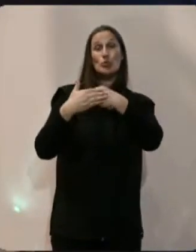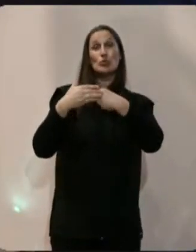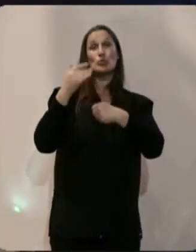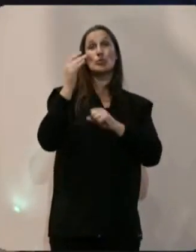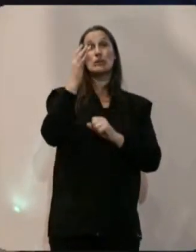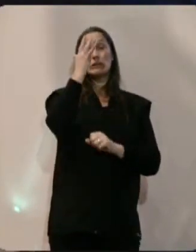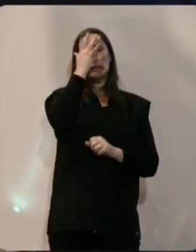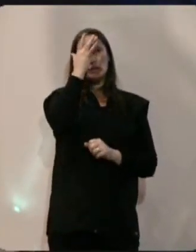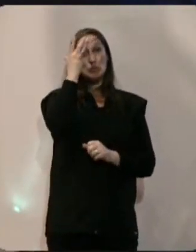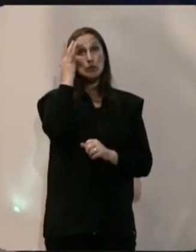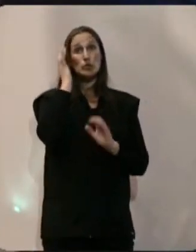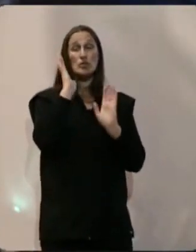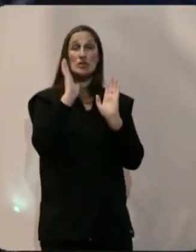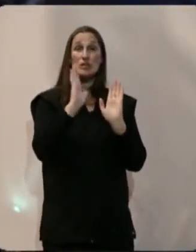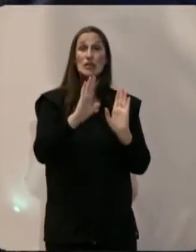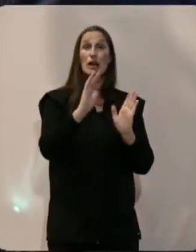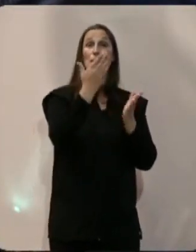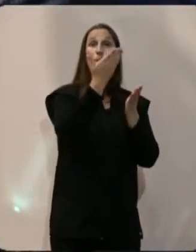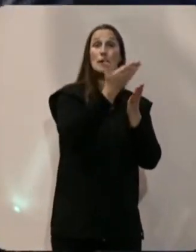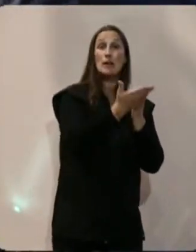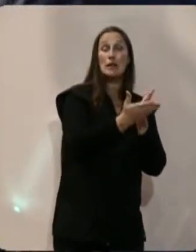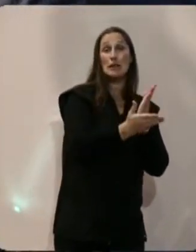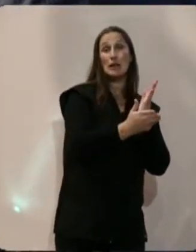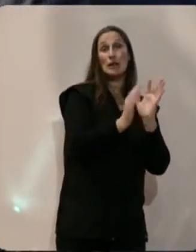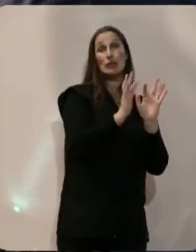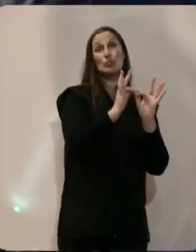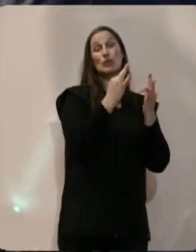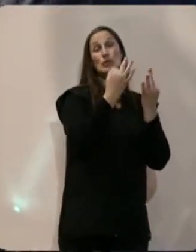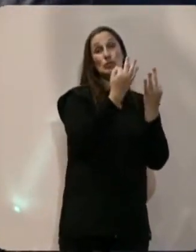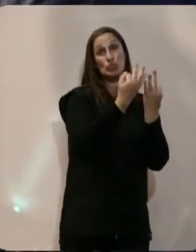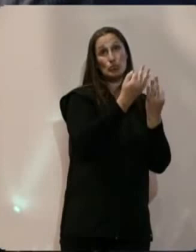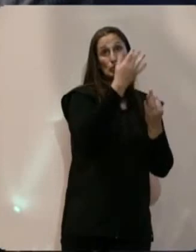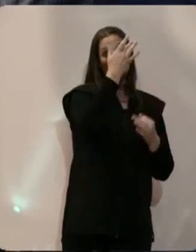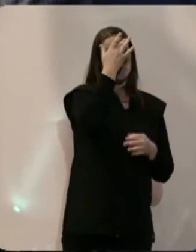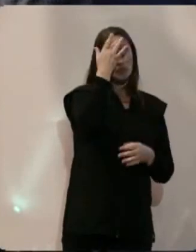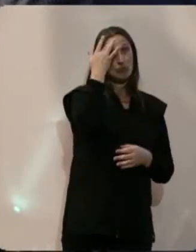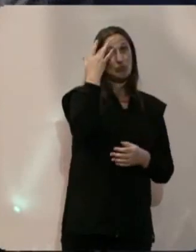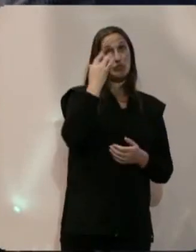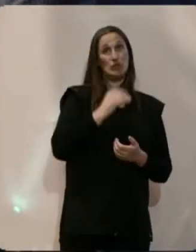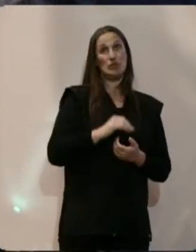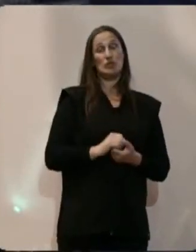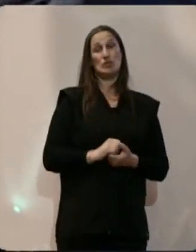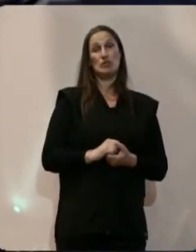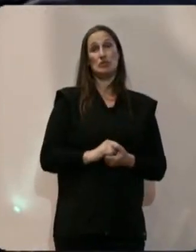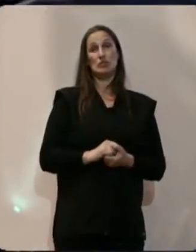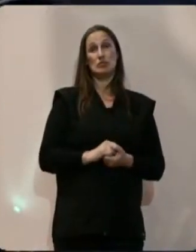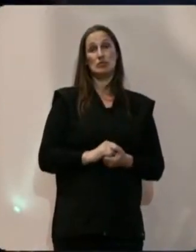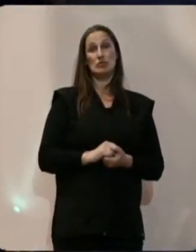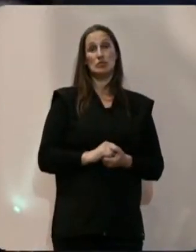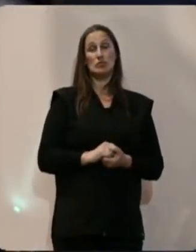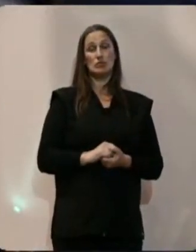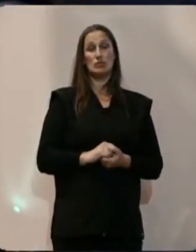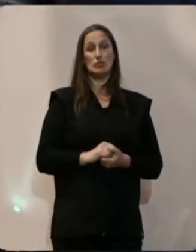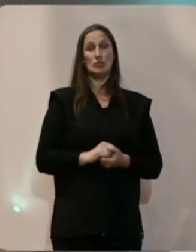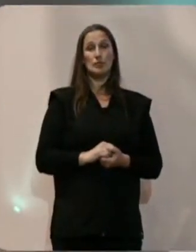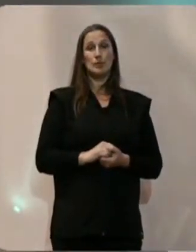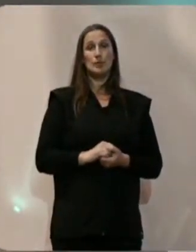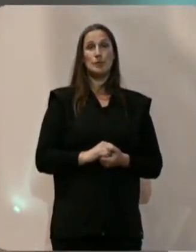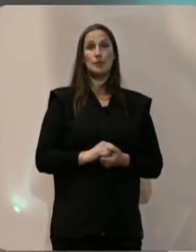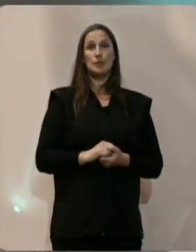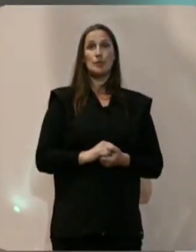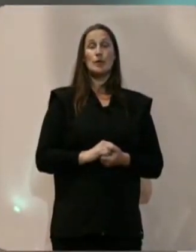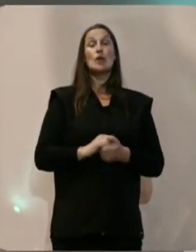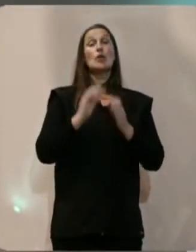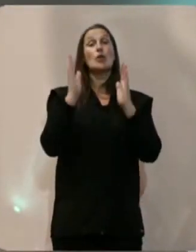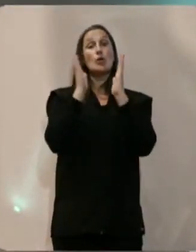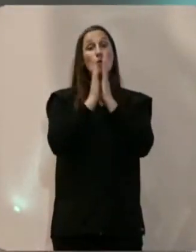A gente tem que orar pela restauração da economia do nosso país, para que não haja fome nessa